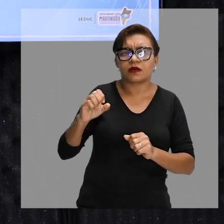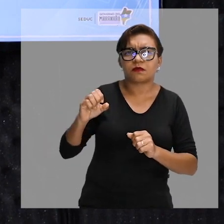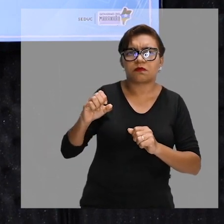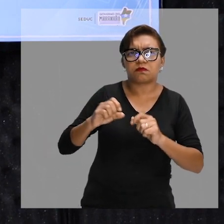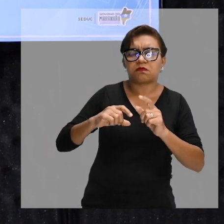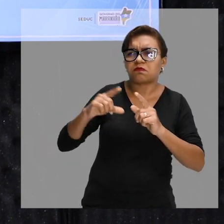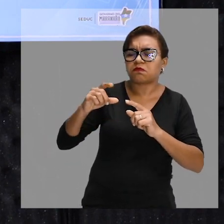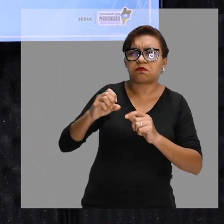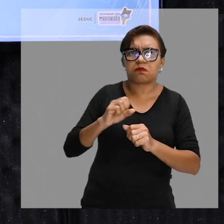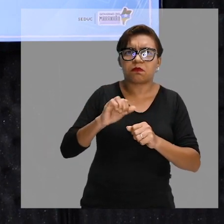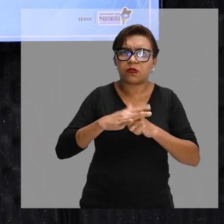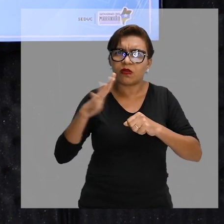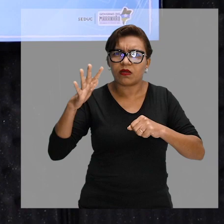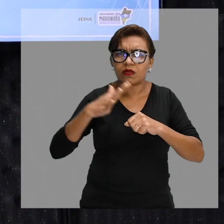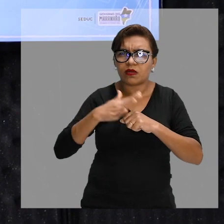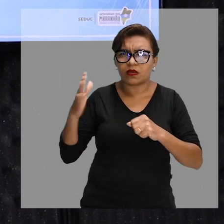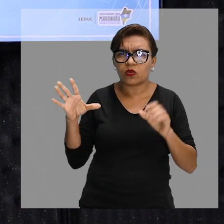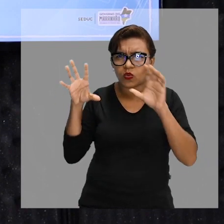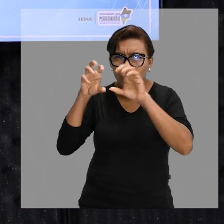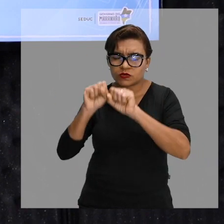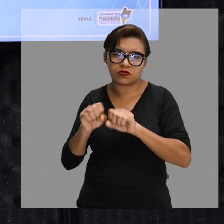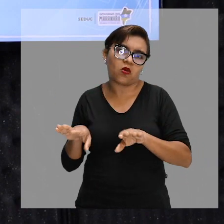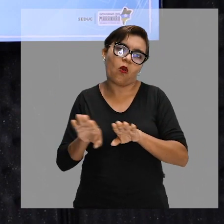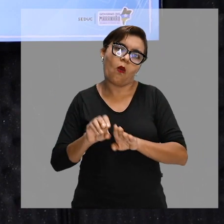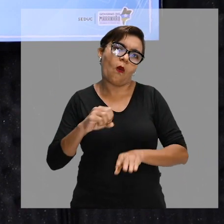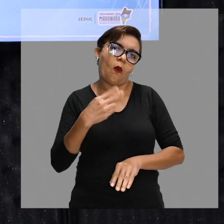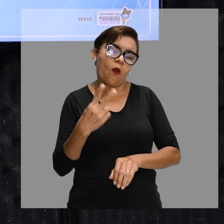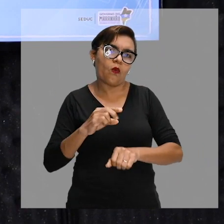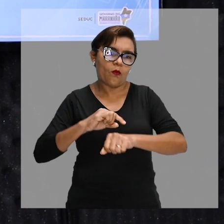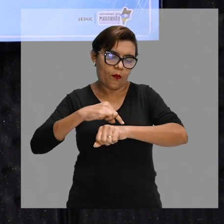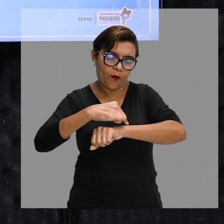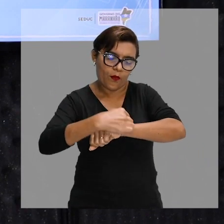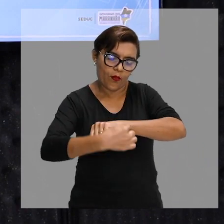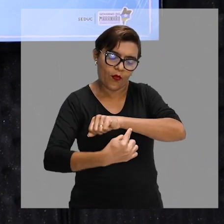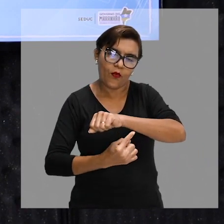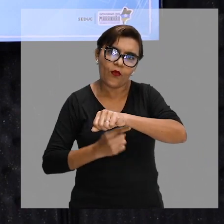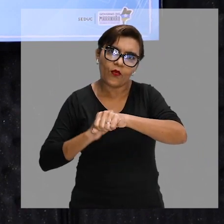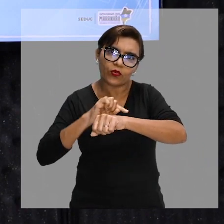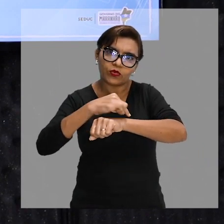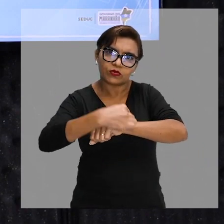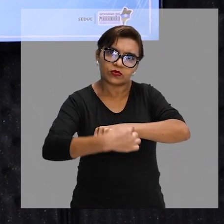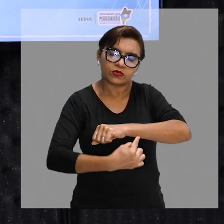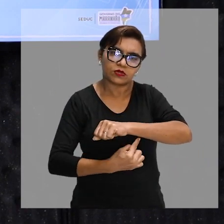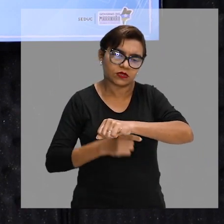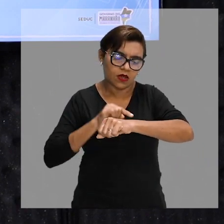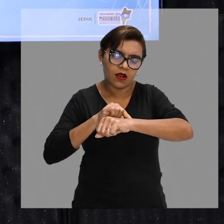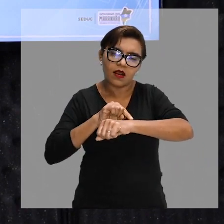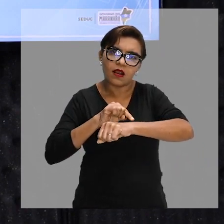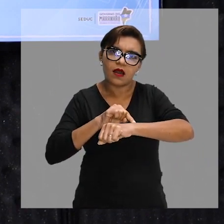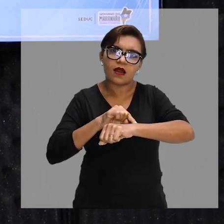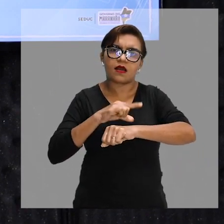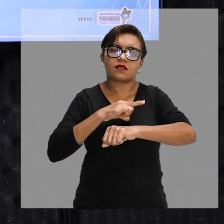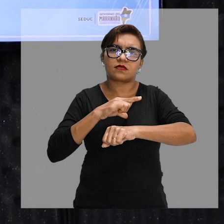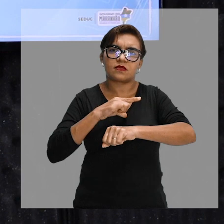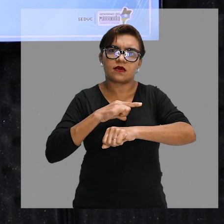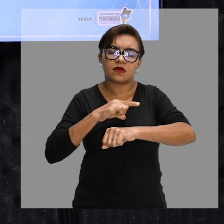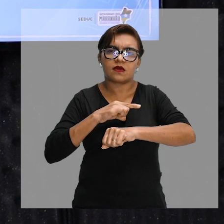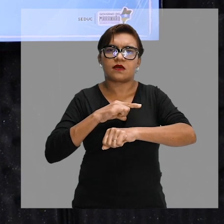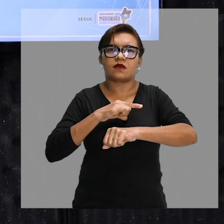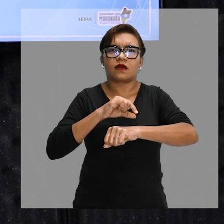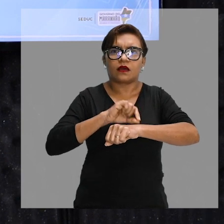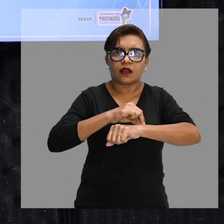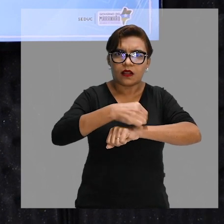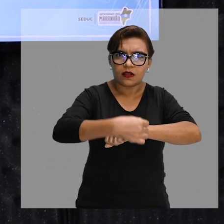aquelas pulseirinhas de festa, tem um líquidozinho dentro e a pessoa, né, faz um movimento como se fosse